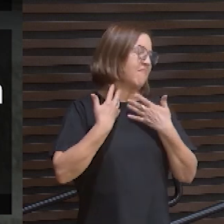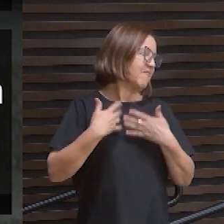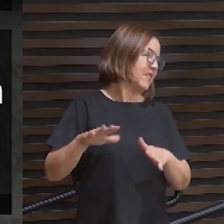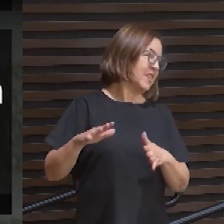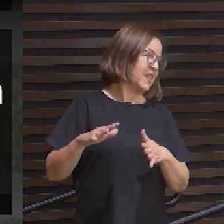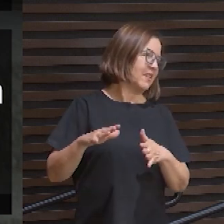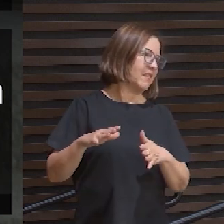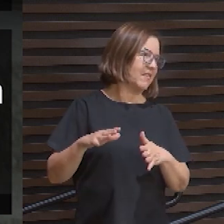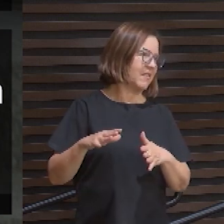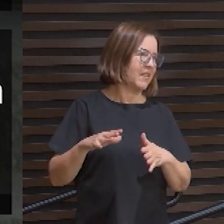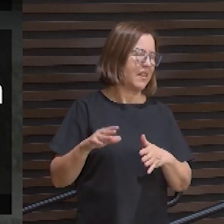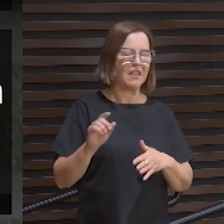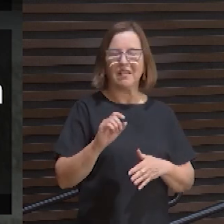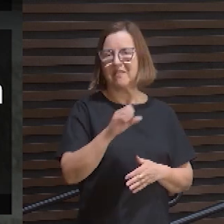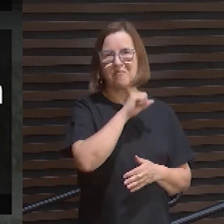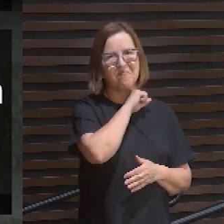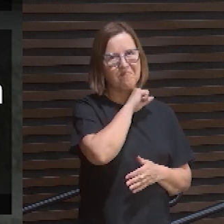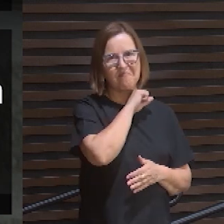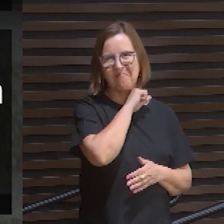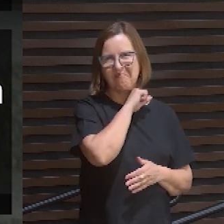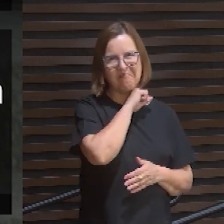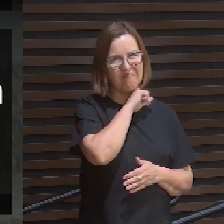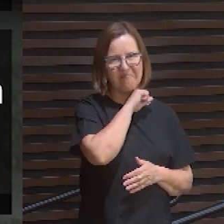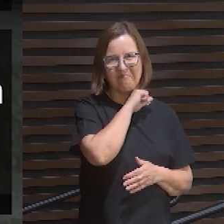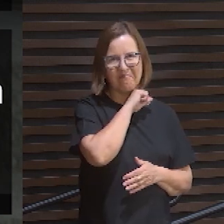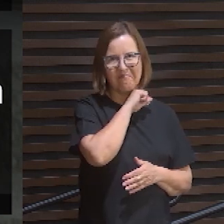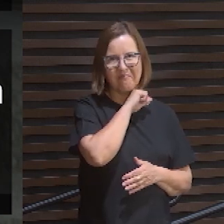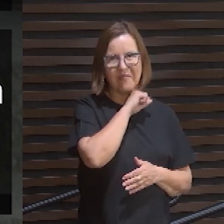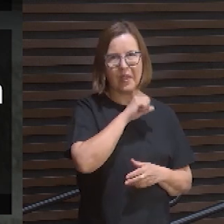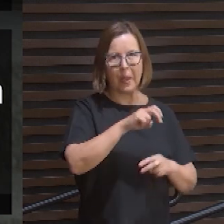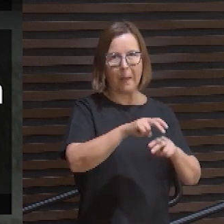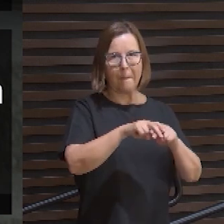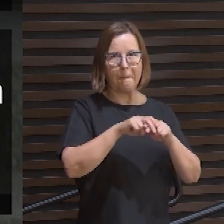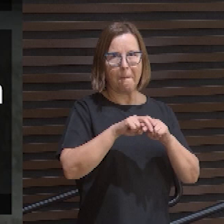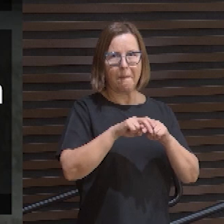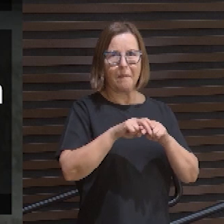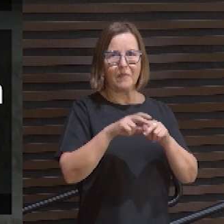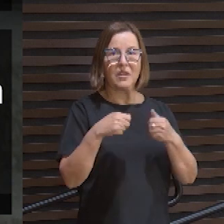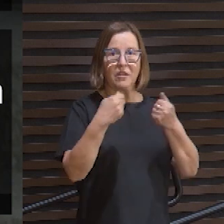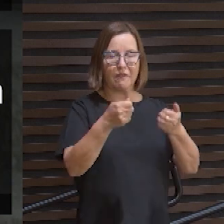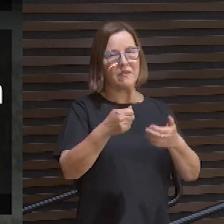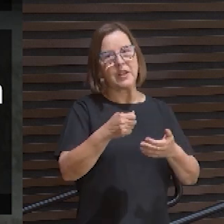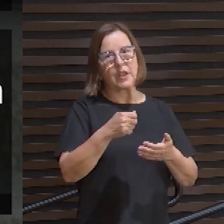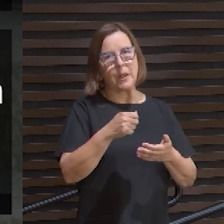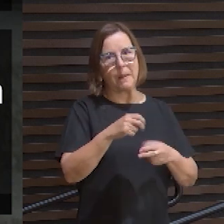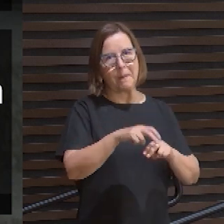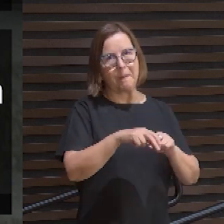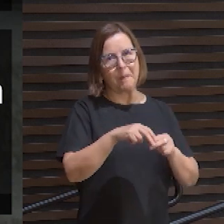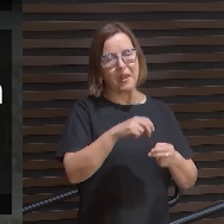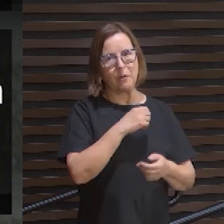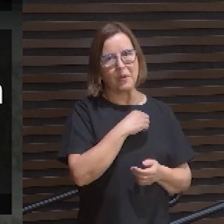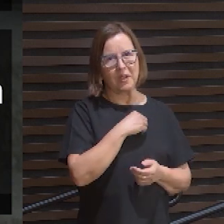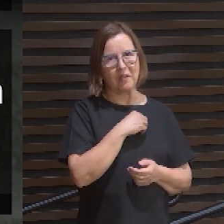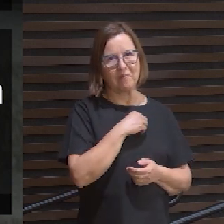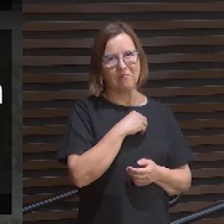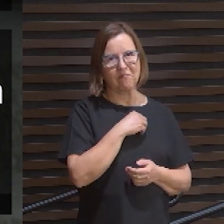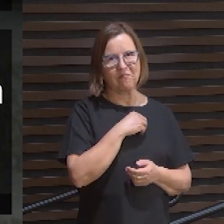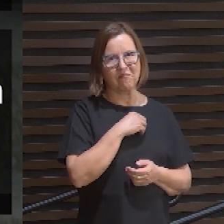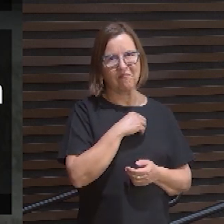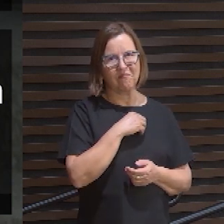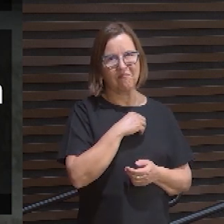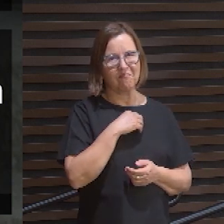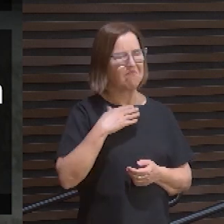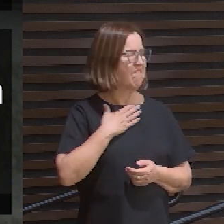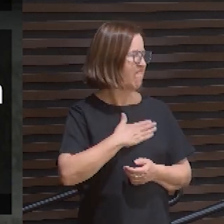nem holocaustos e oblações pelo pecado, nem com isto te deleitaste,